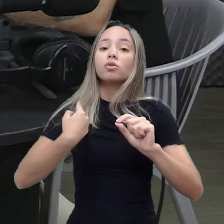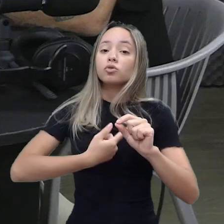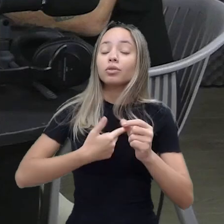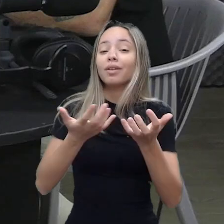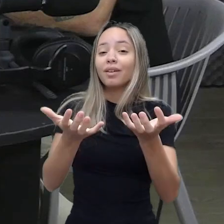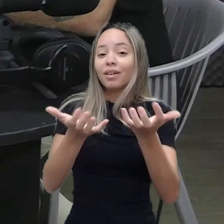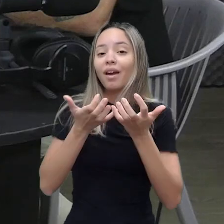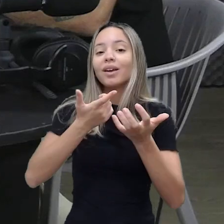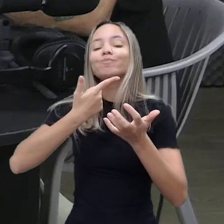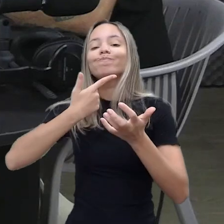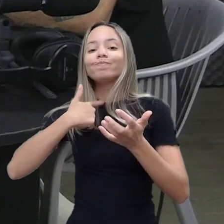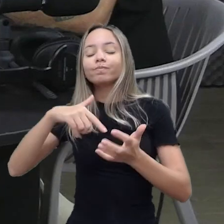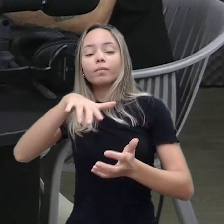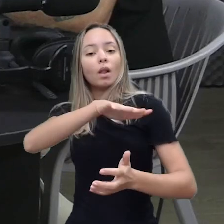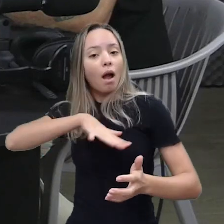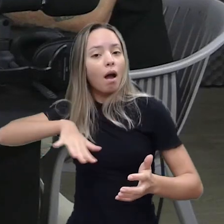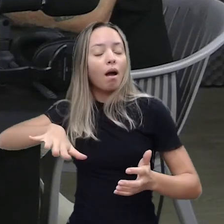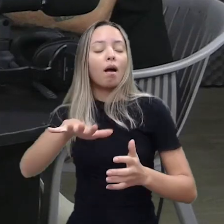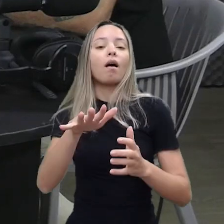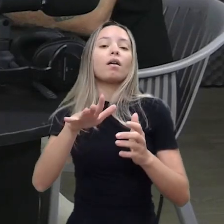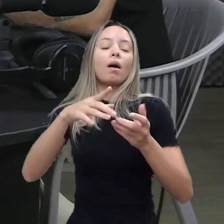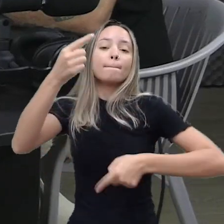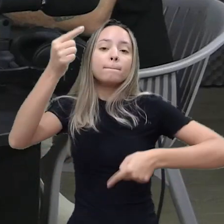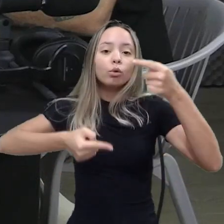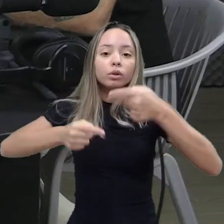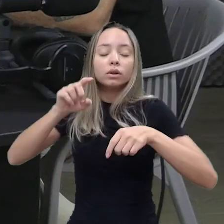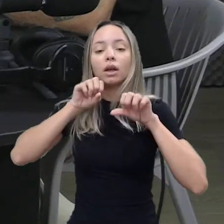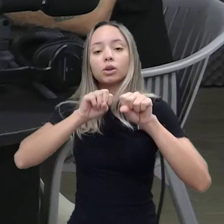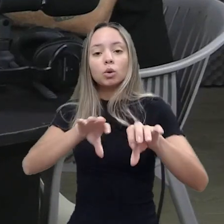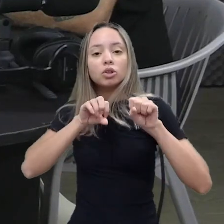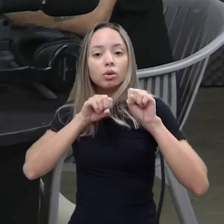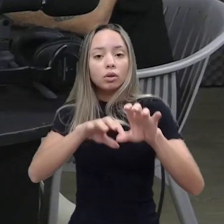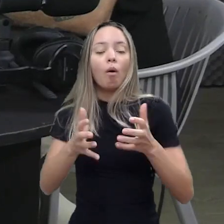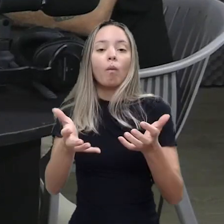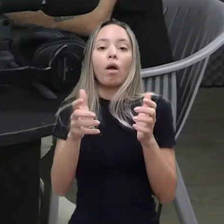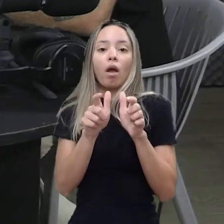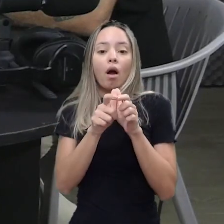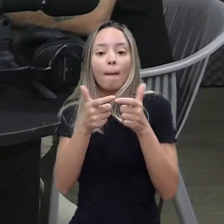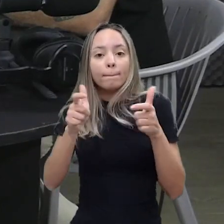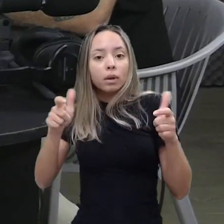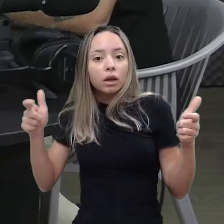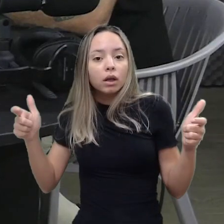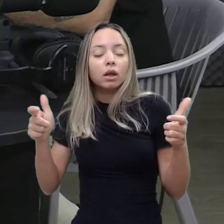nacional fomente, fortaleça, amplie,